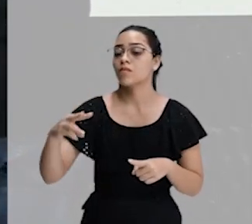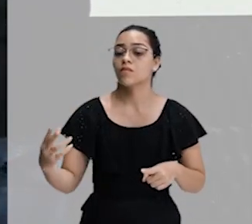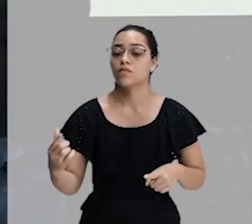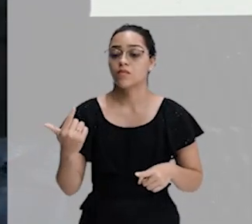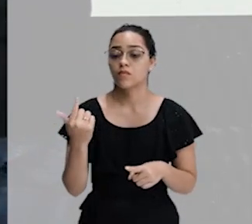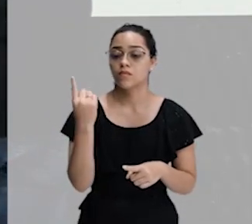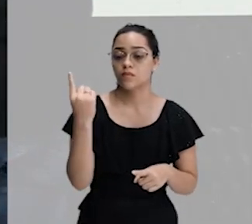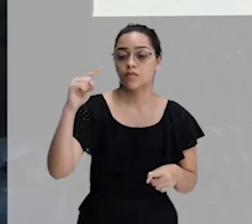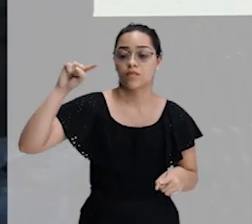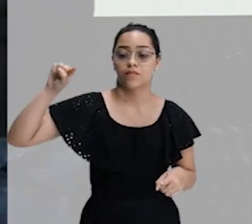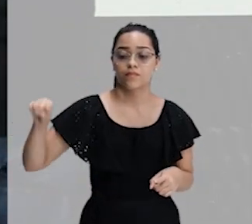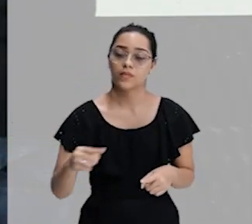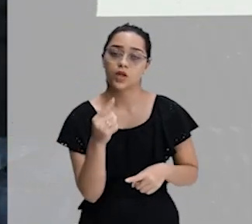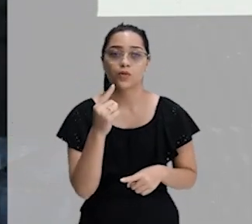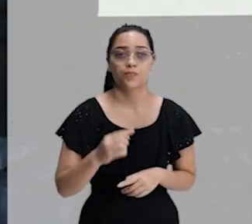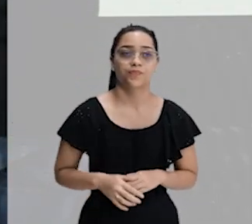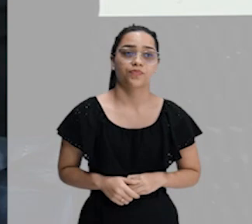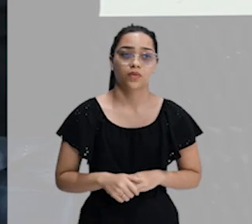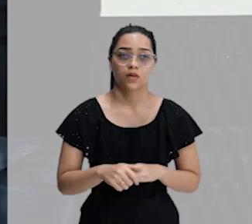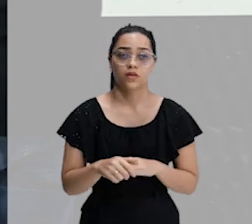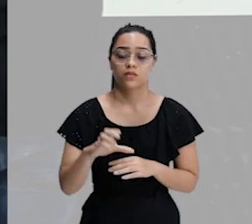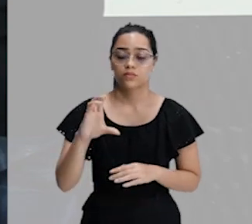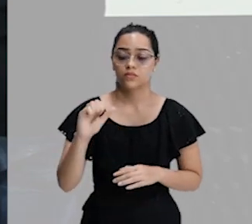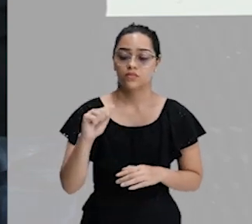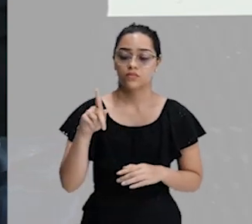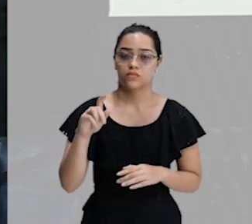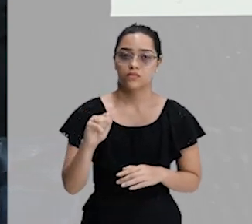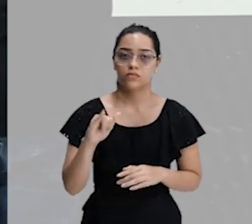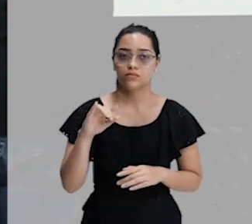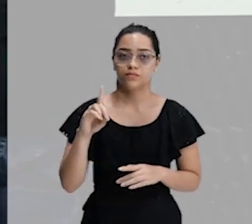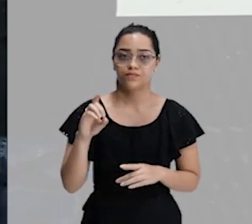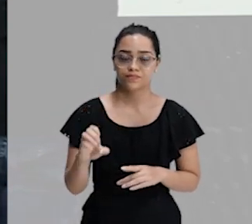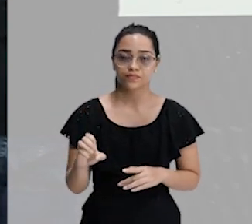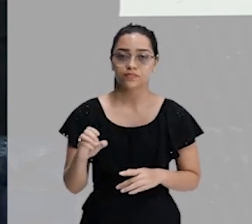Por 1.000. Tá? Então, a capacidade